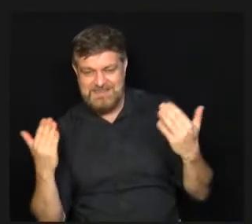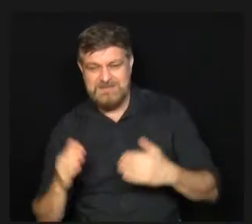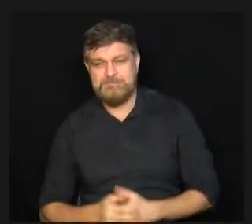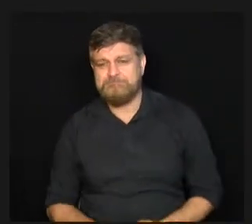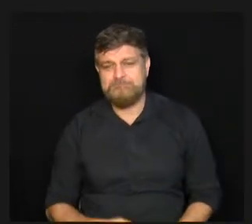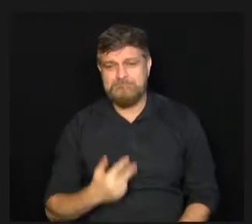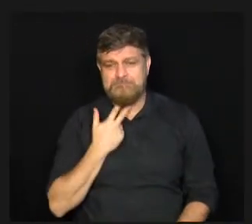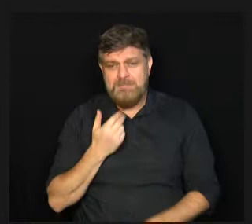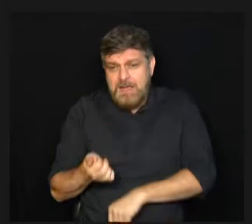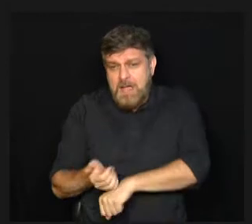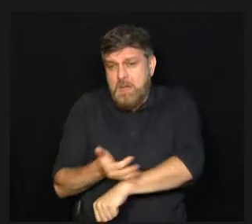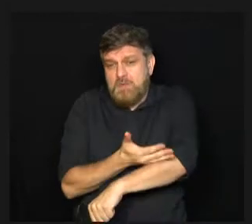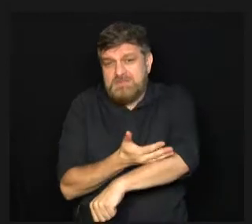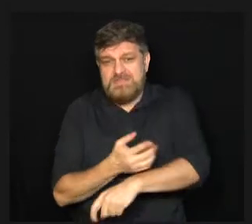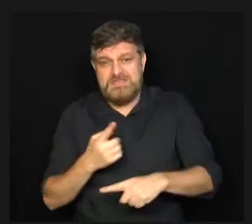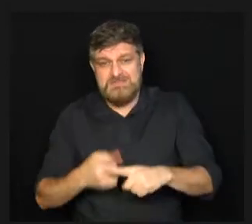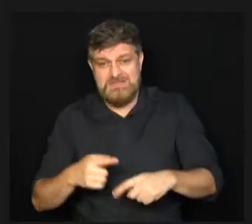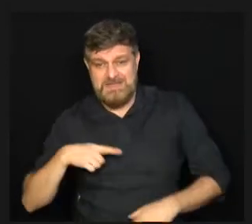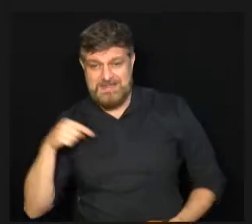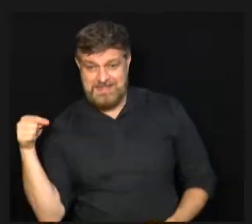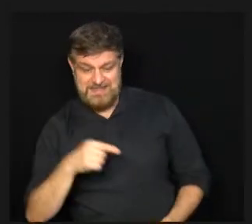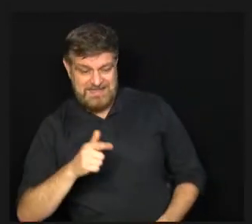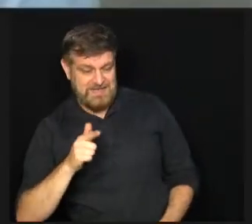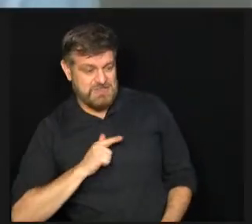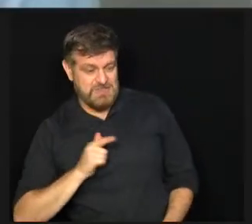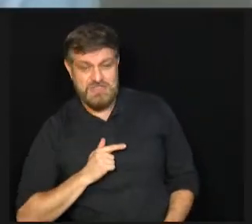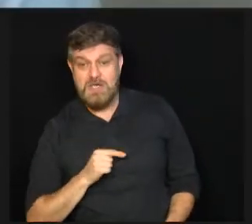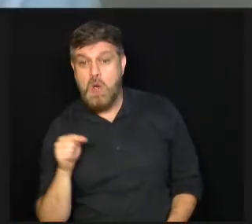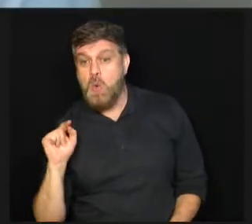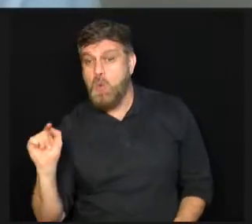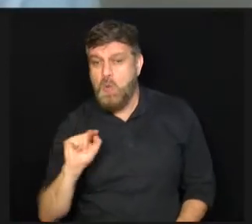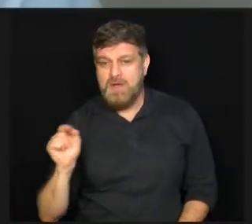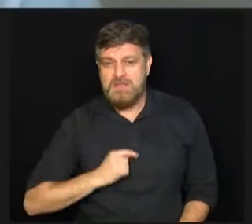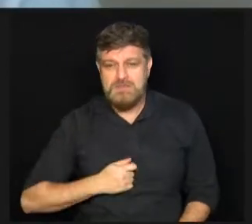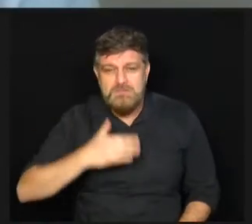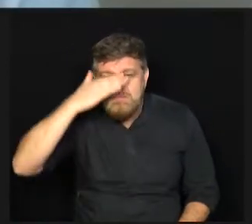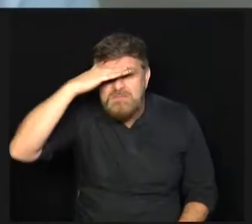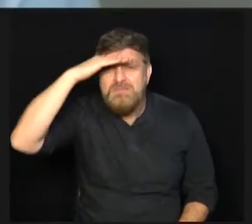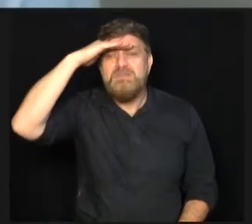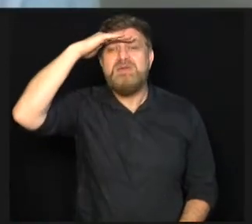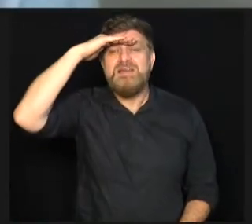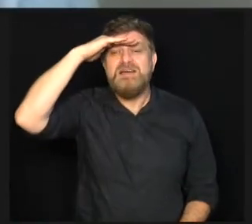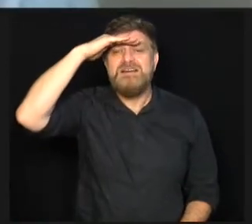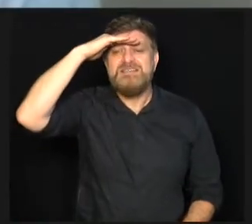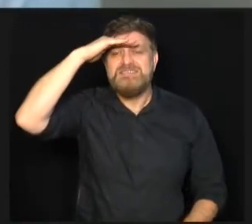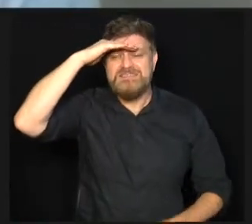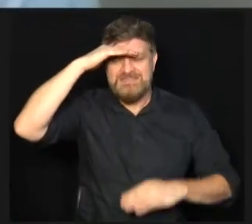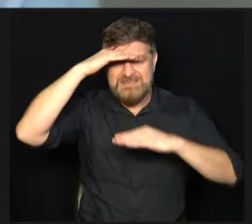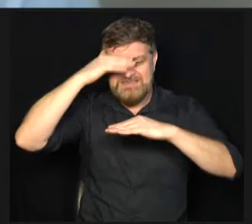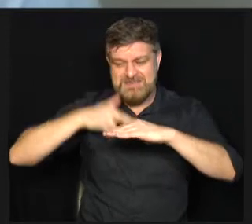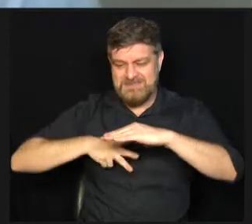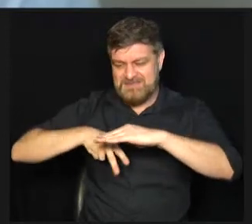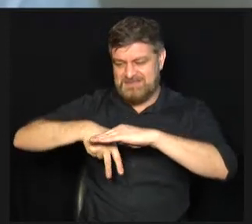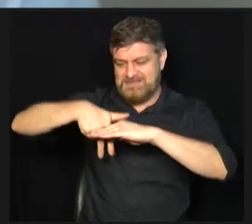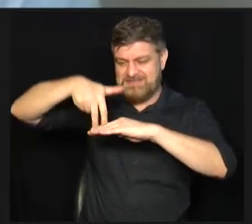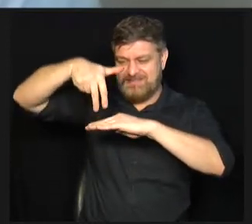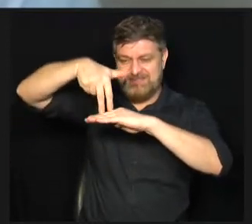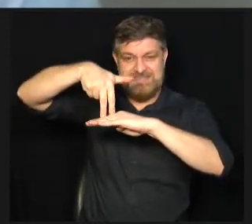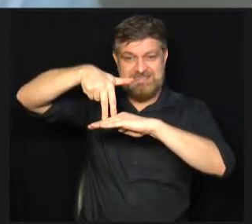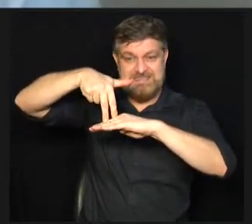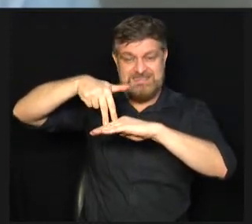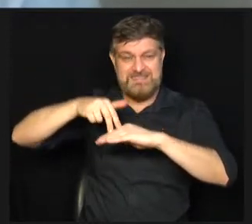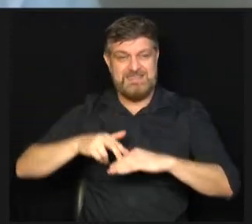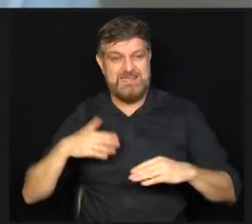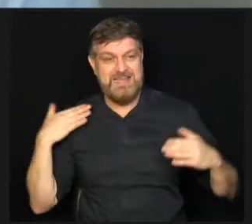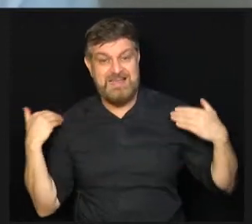de ser emocionante, porque tinha ali uma coisa que não existe mais, o mirante, né? Então, o passeio de Campinas